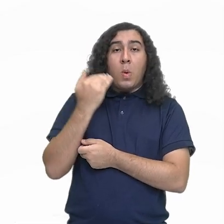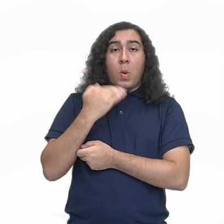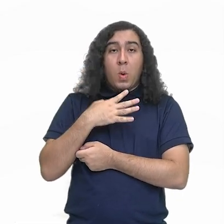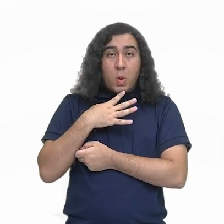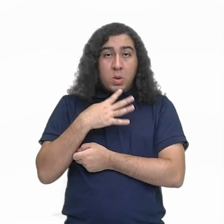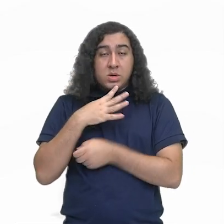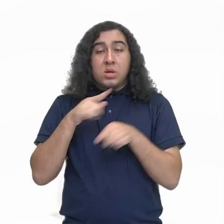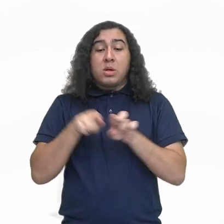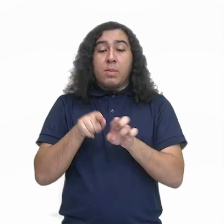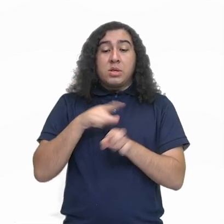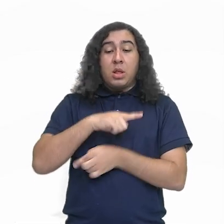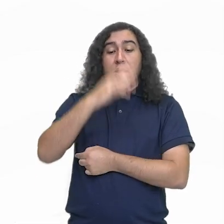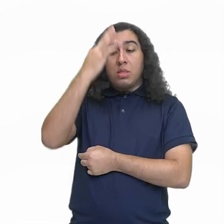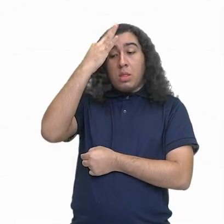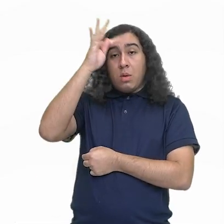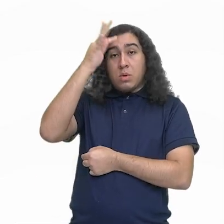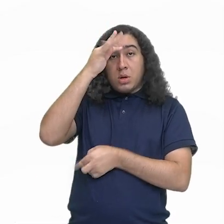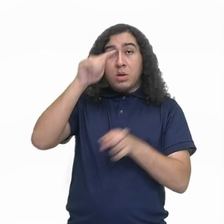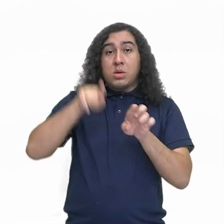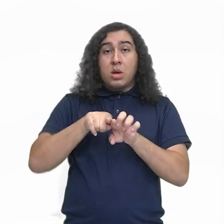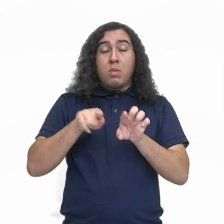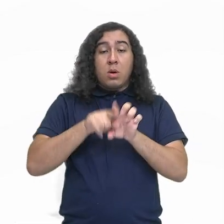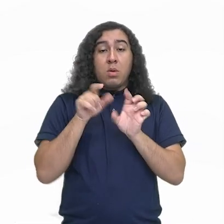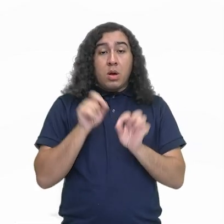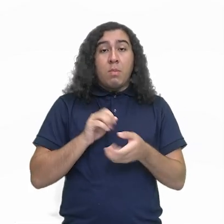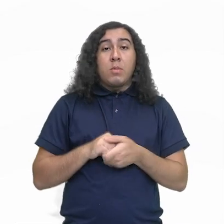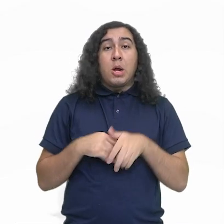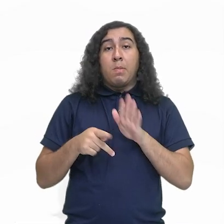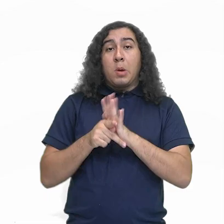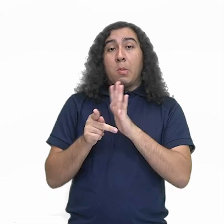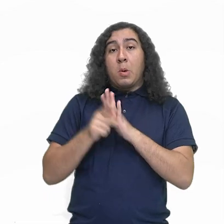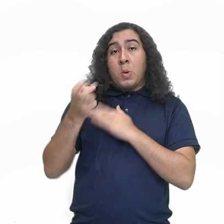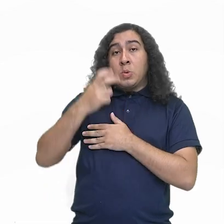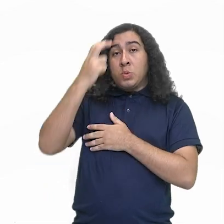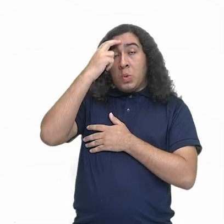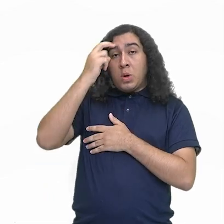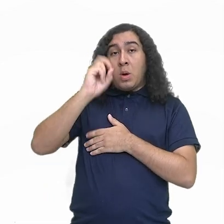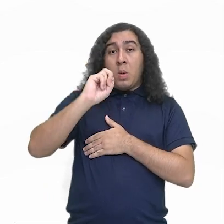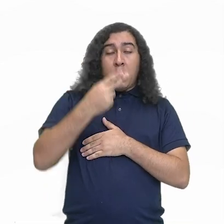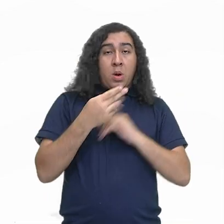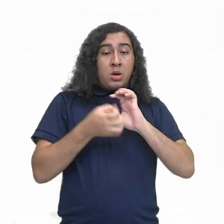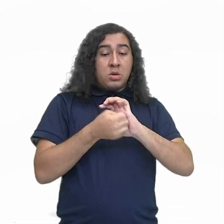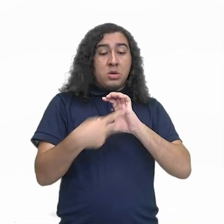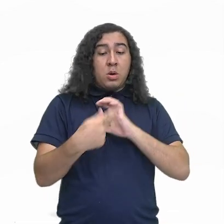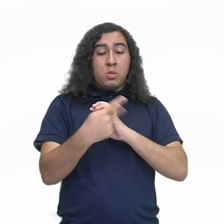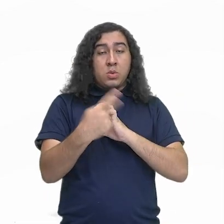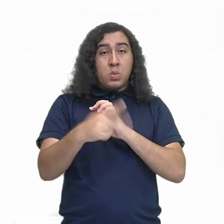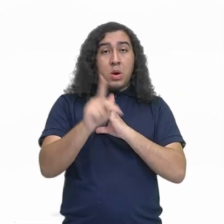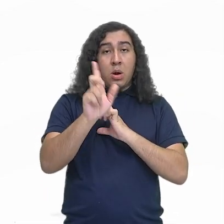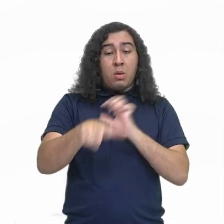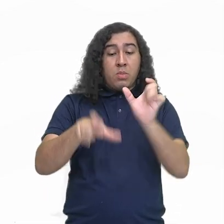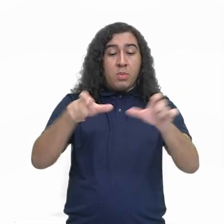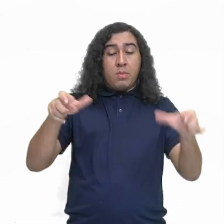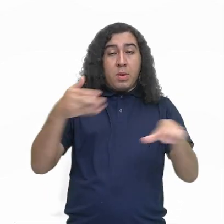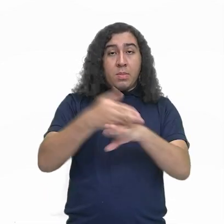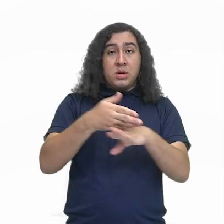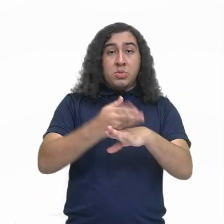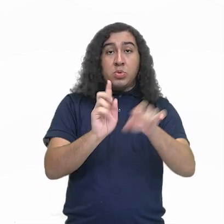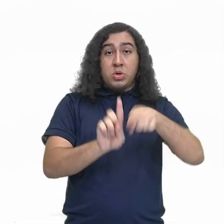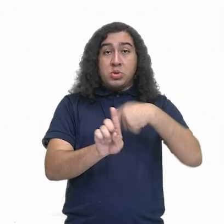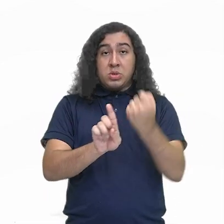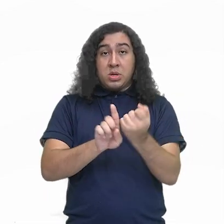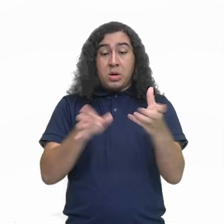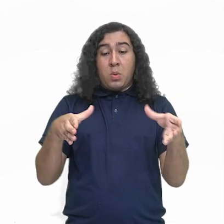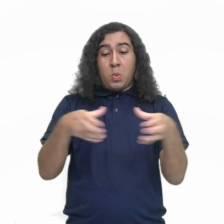traçar teorias e a constituição cultural ou física dos indivíduos daquela